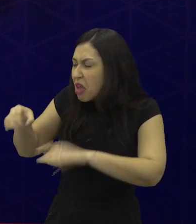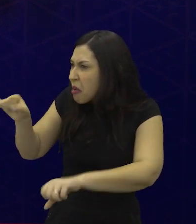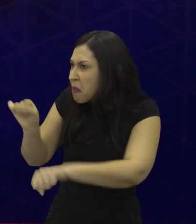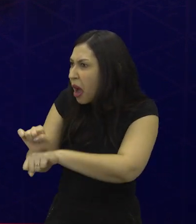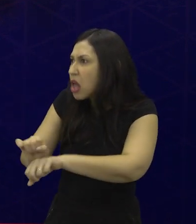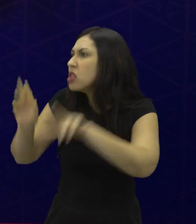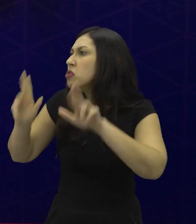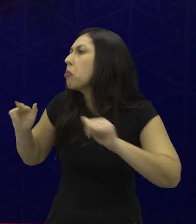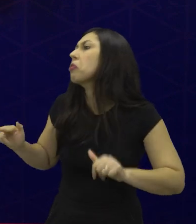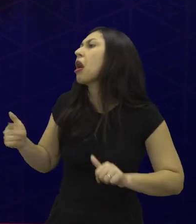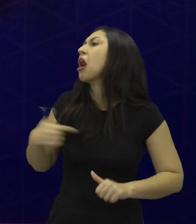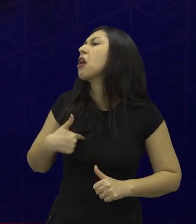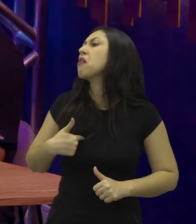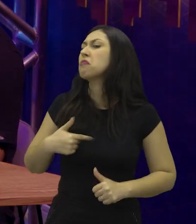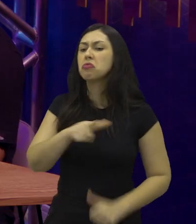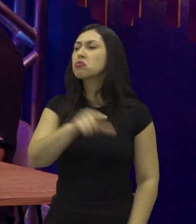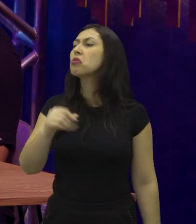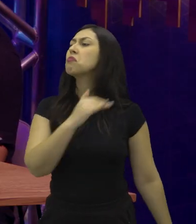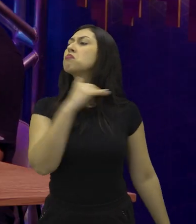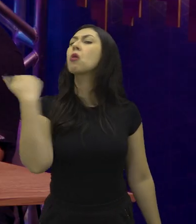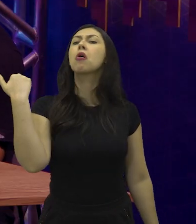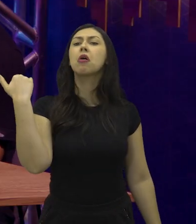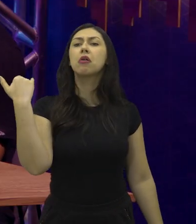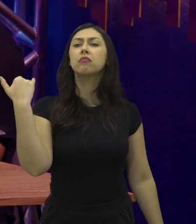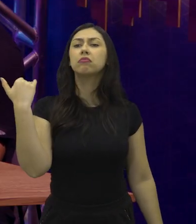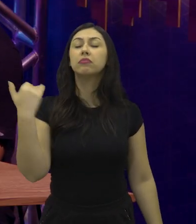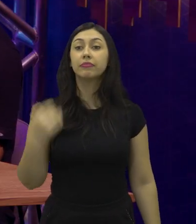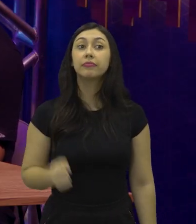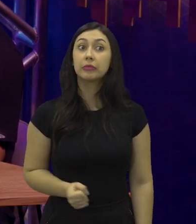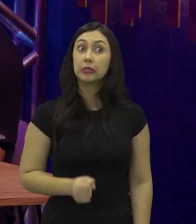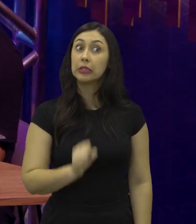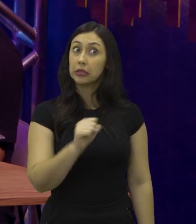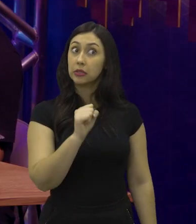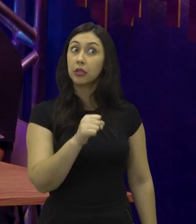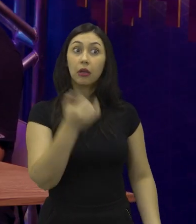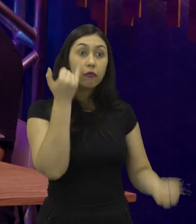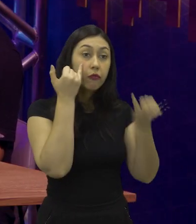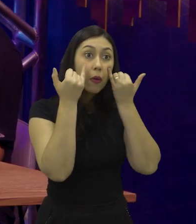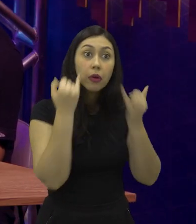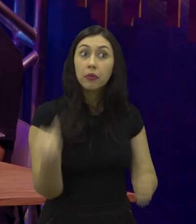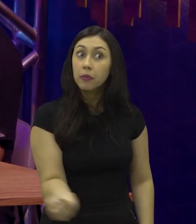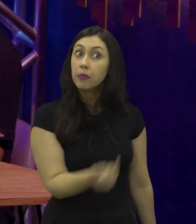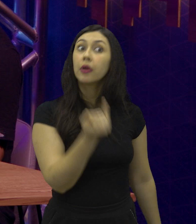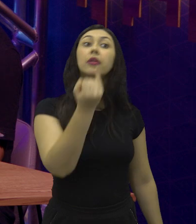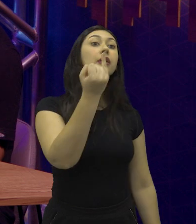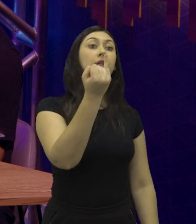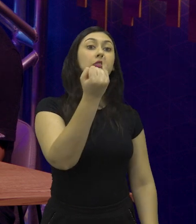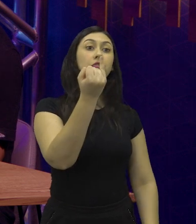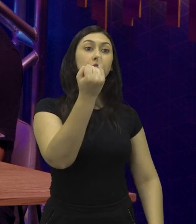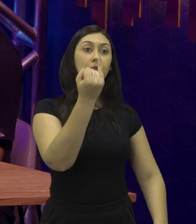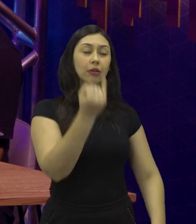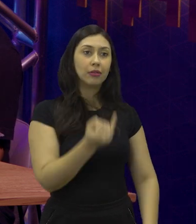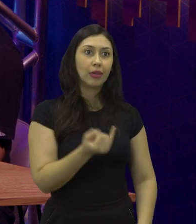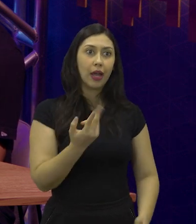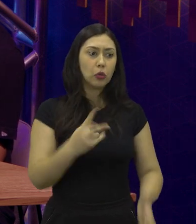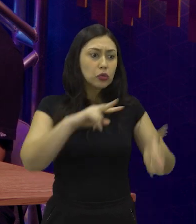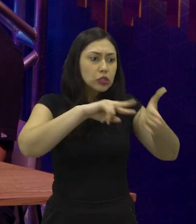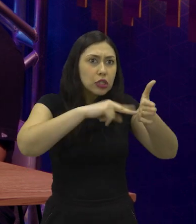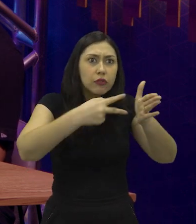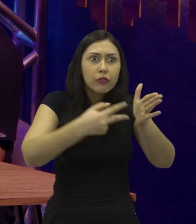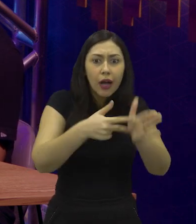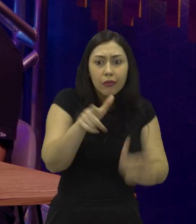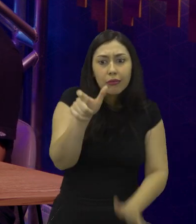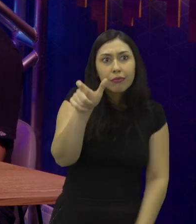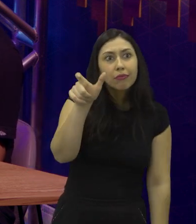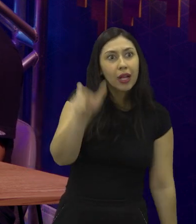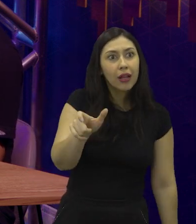ao invés de passar o resto da vida sem poder ensinar. Pois é, aí a gente tem observações bem importantes, né? Começando da etimologia da palavra